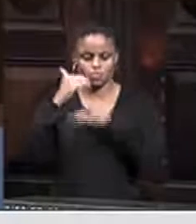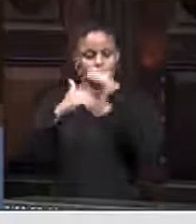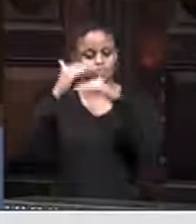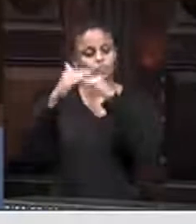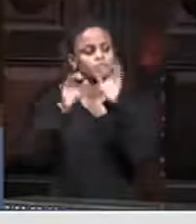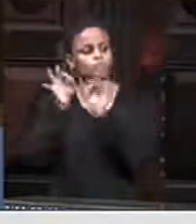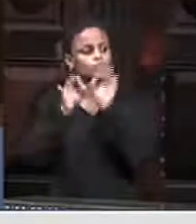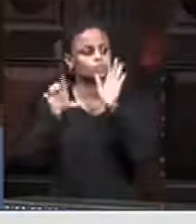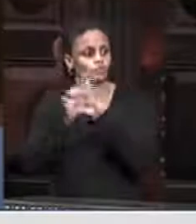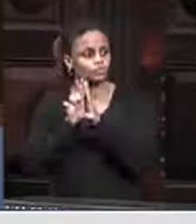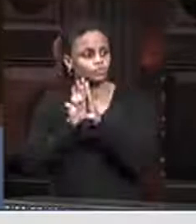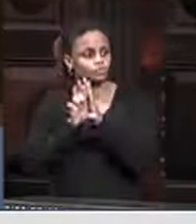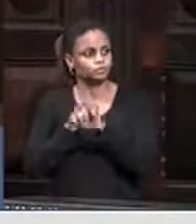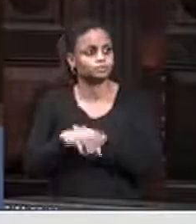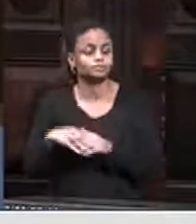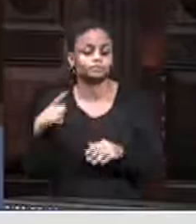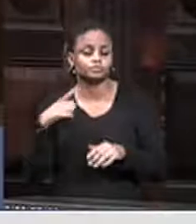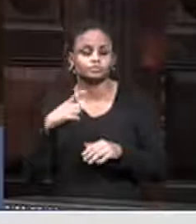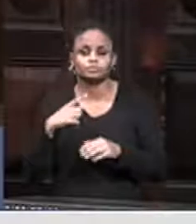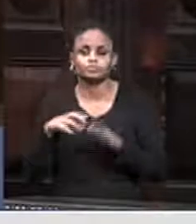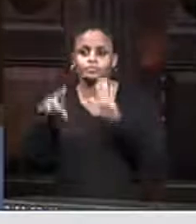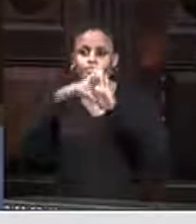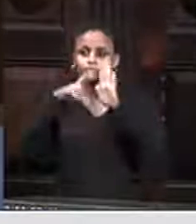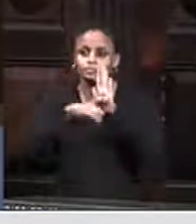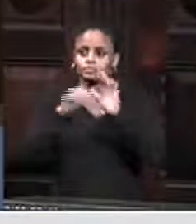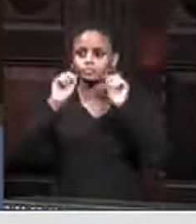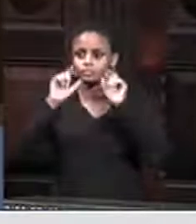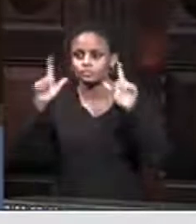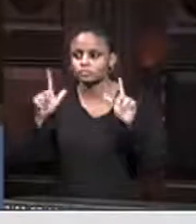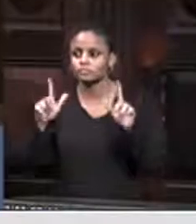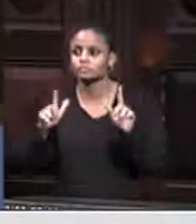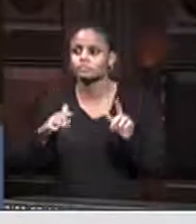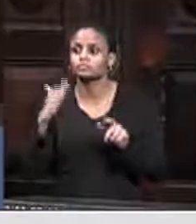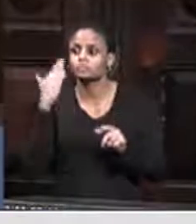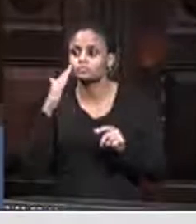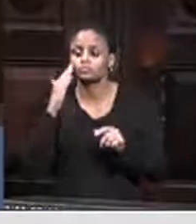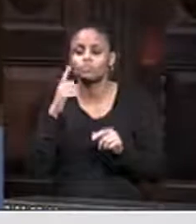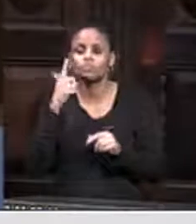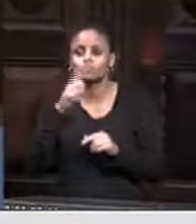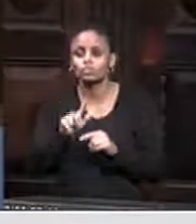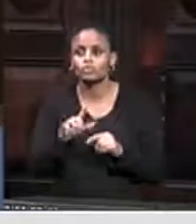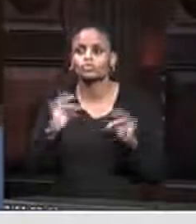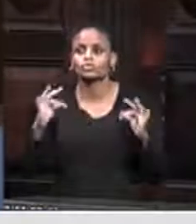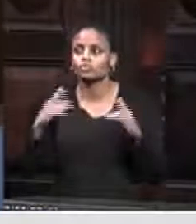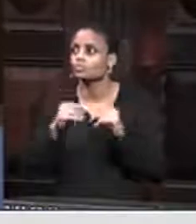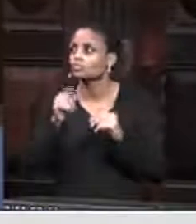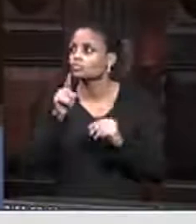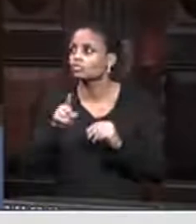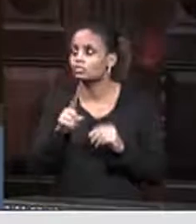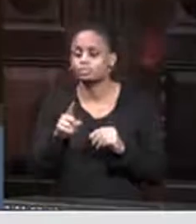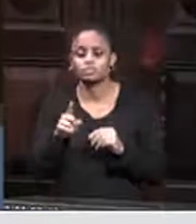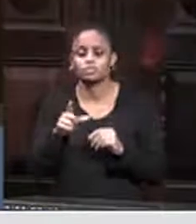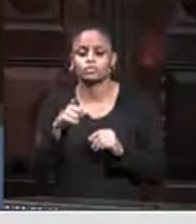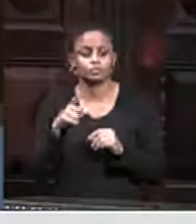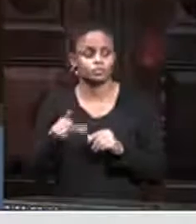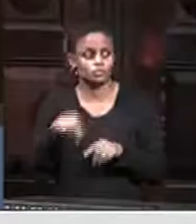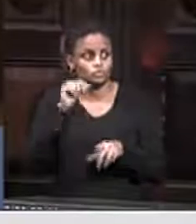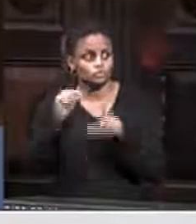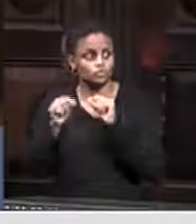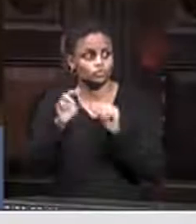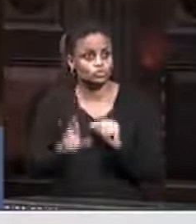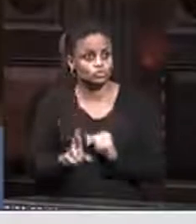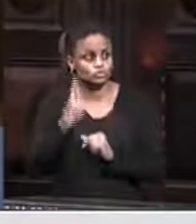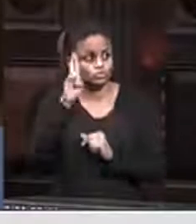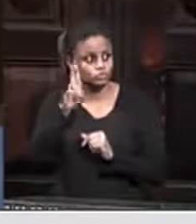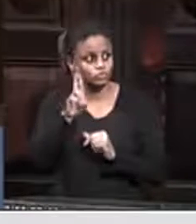a termos regras mais claras para garantir que aqueles que vão estar aptos a serem votados